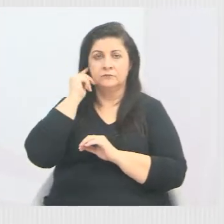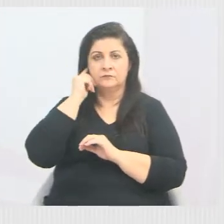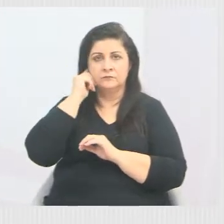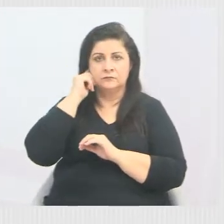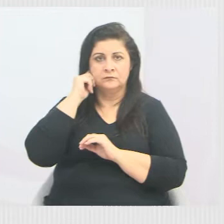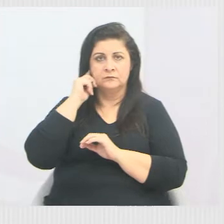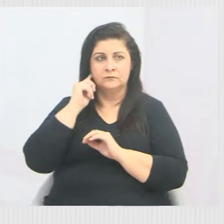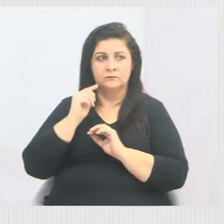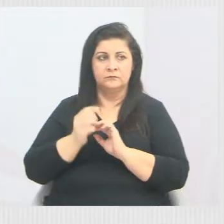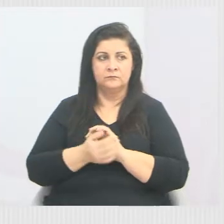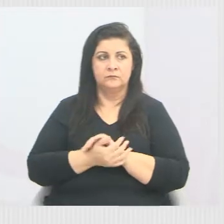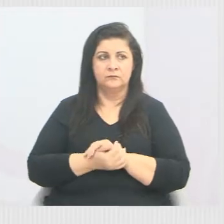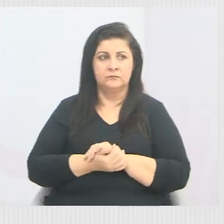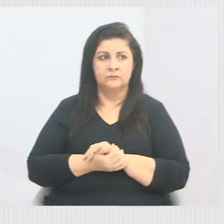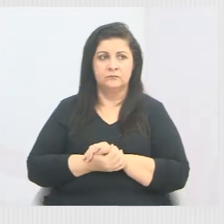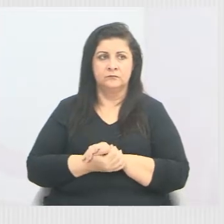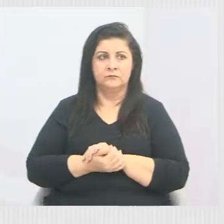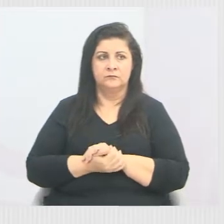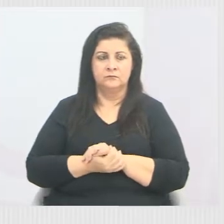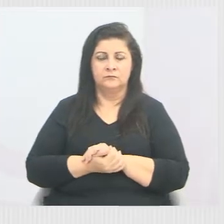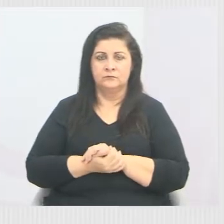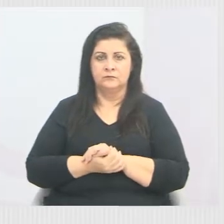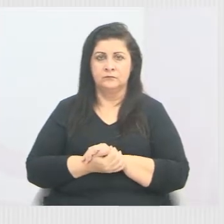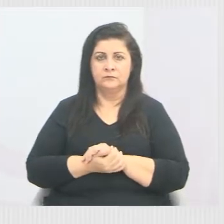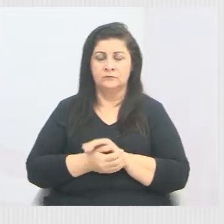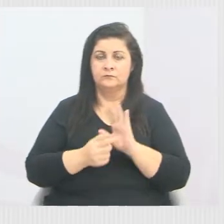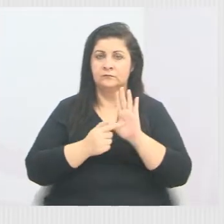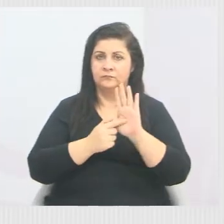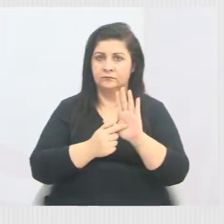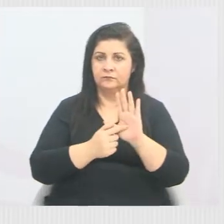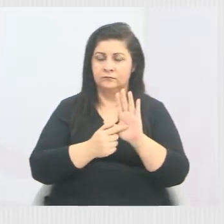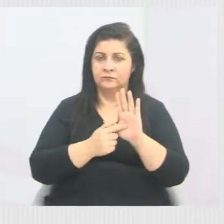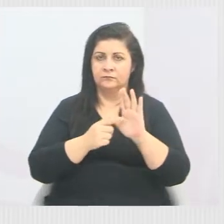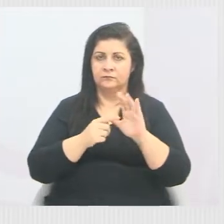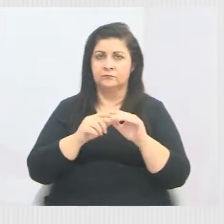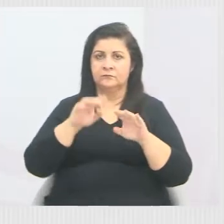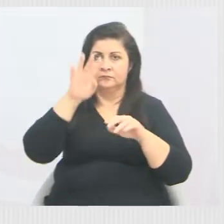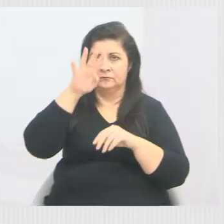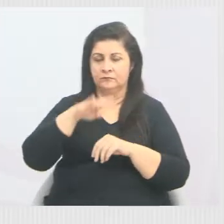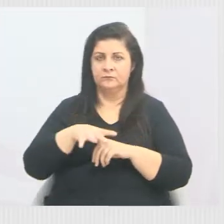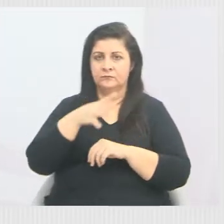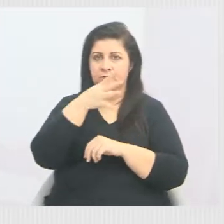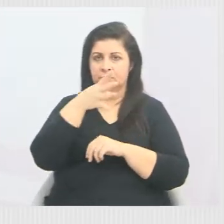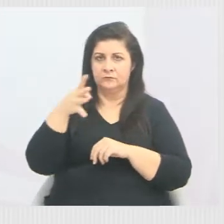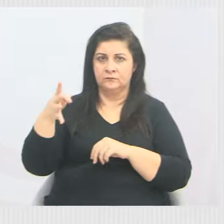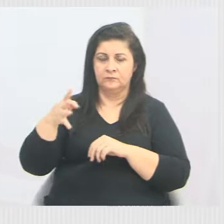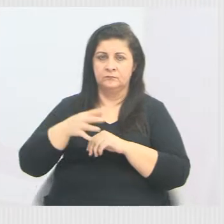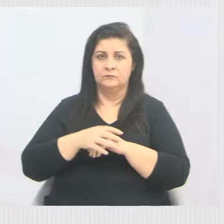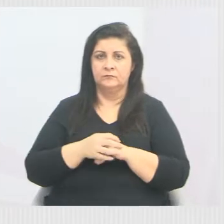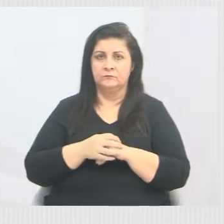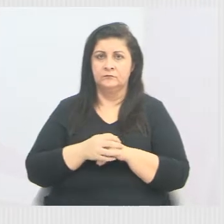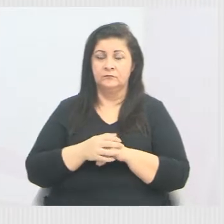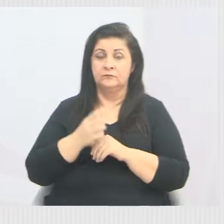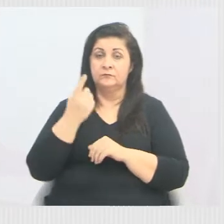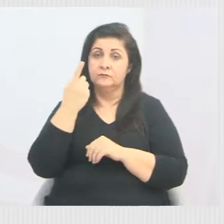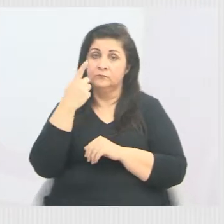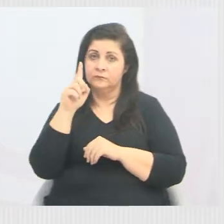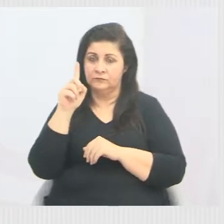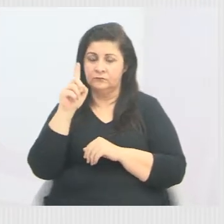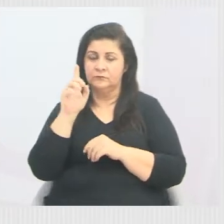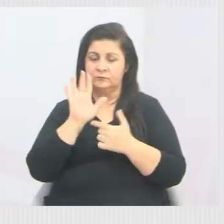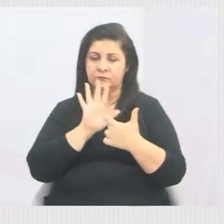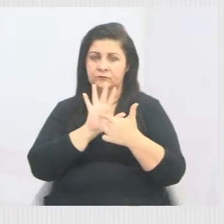Vamos ver como é o percentual dela. Aqui nós temos um quadro ilustrativo que traz um gráfico, né, do último valor,